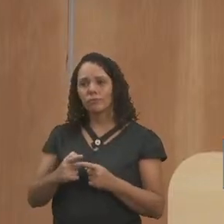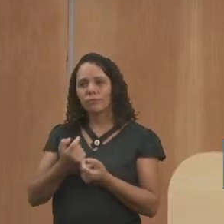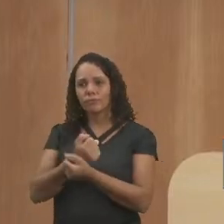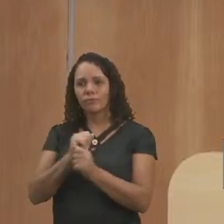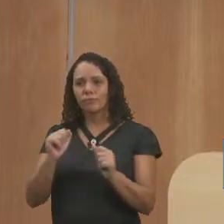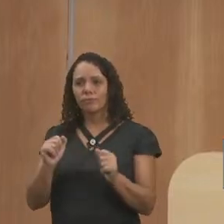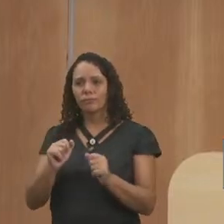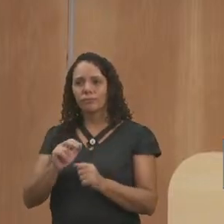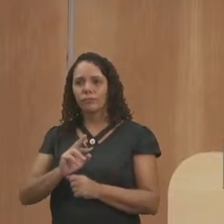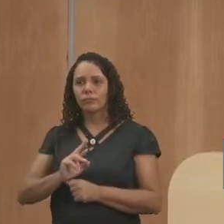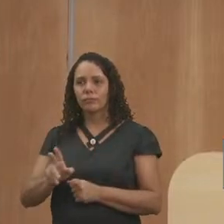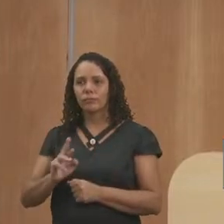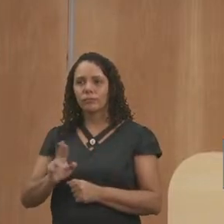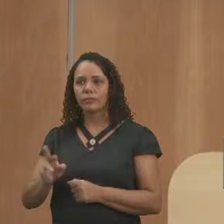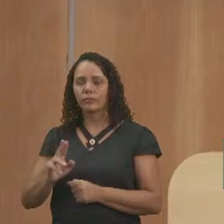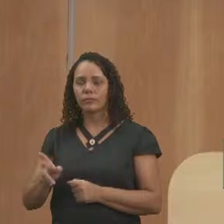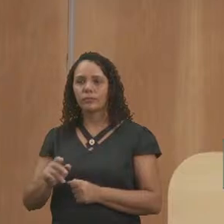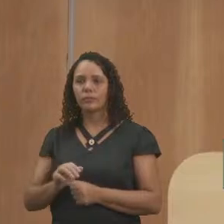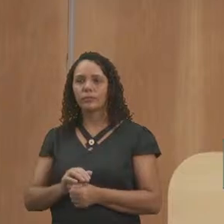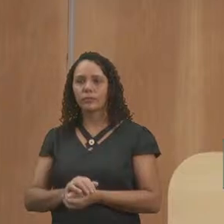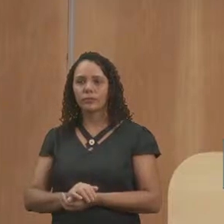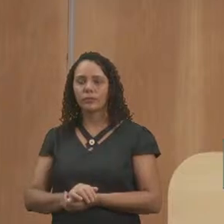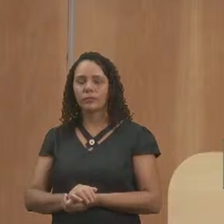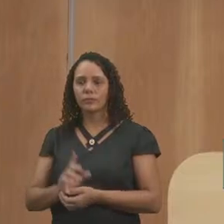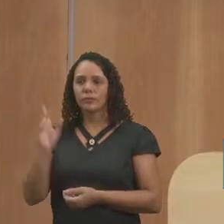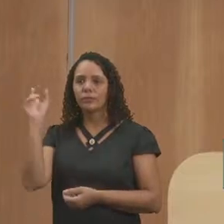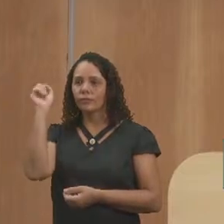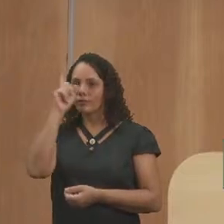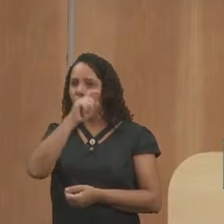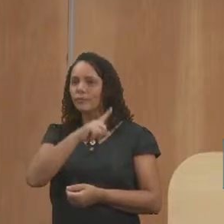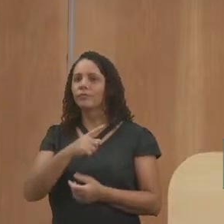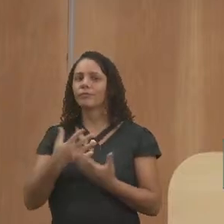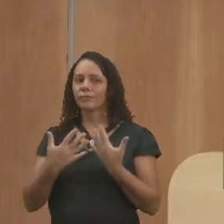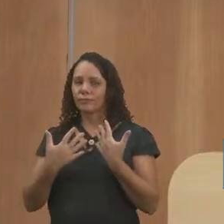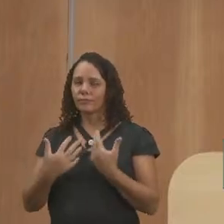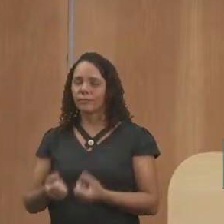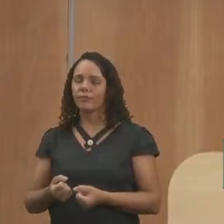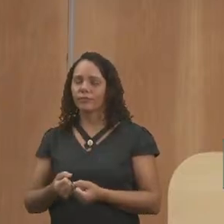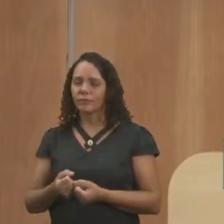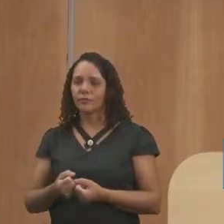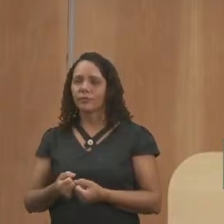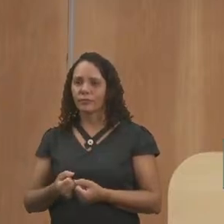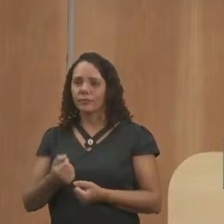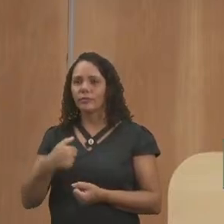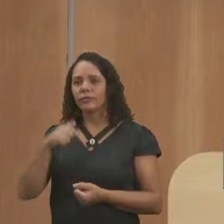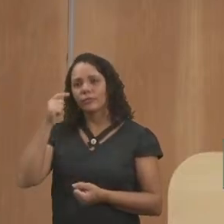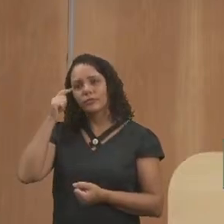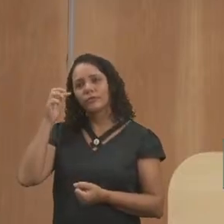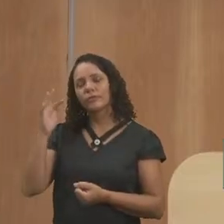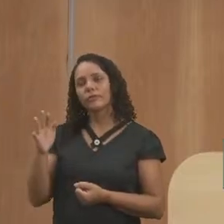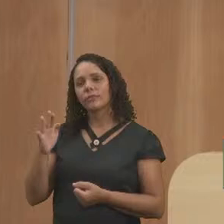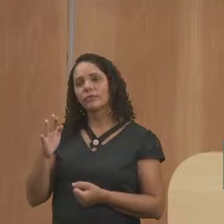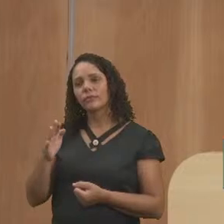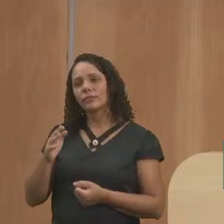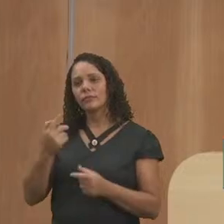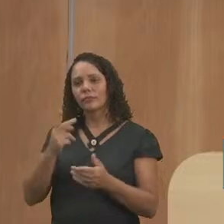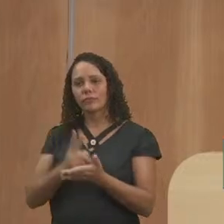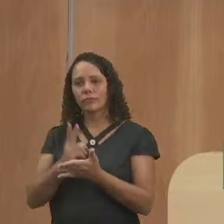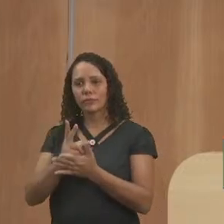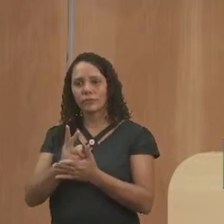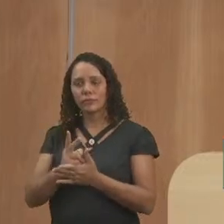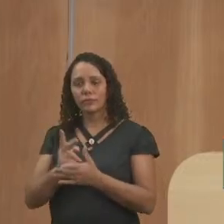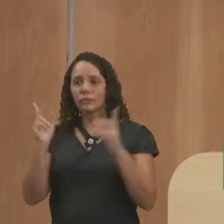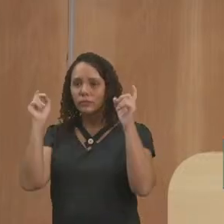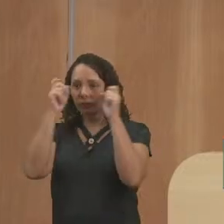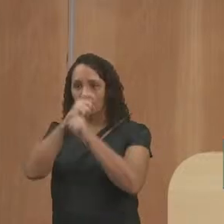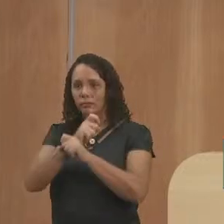senão acredito que eu teria mais dificuldade em aceitar a situação. Eu acho que, apesar da dificuldade, o município